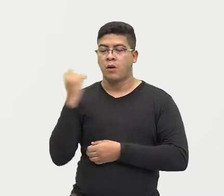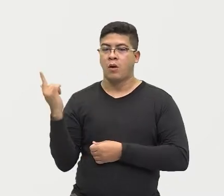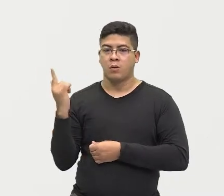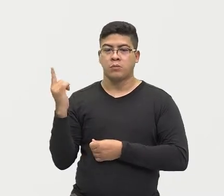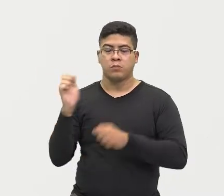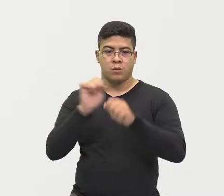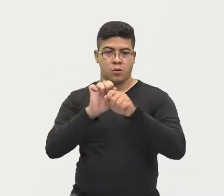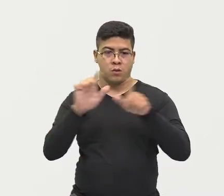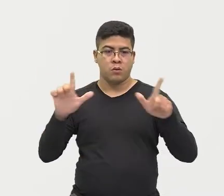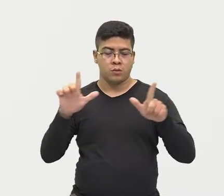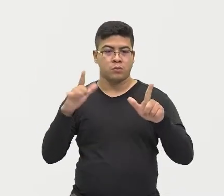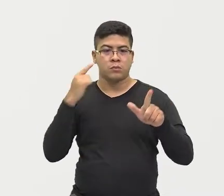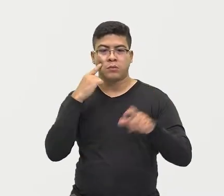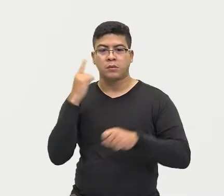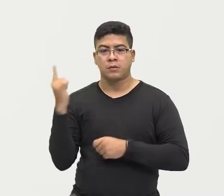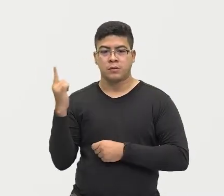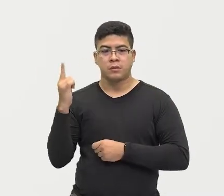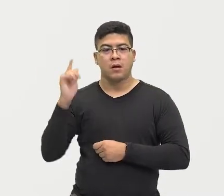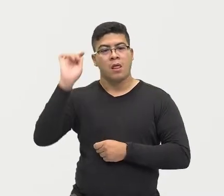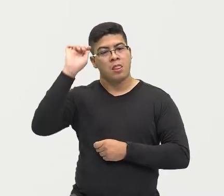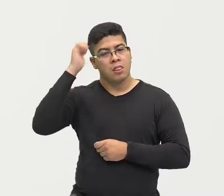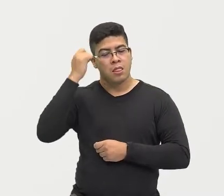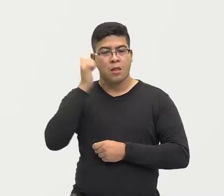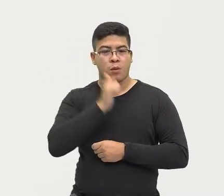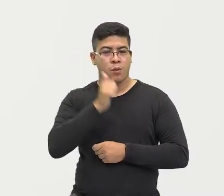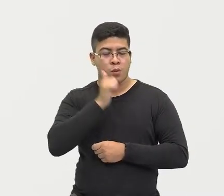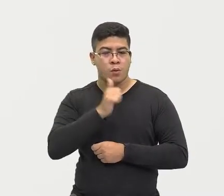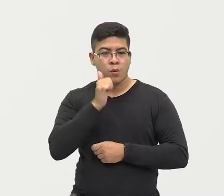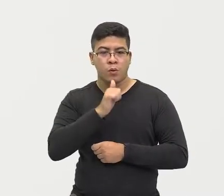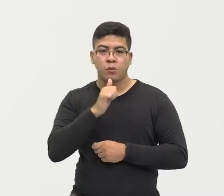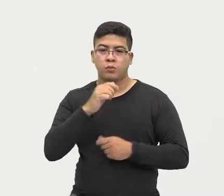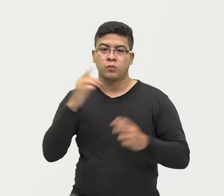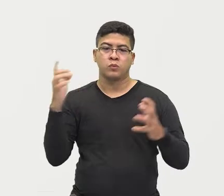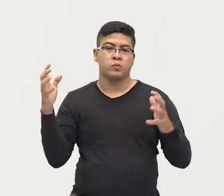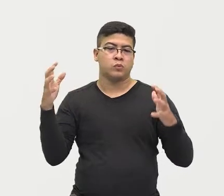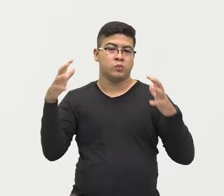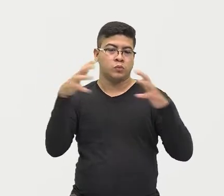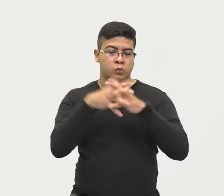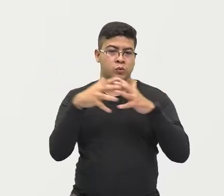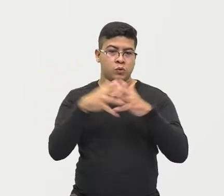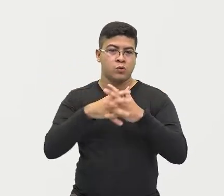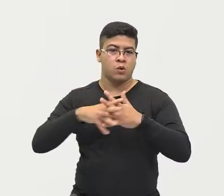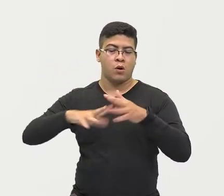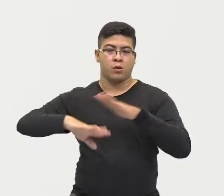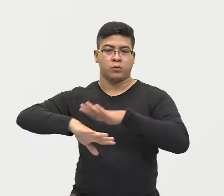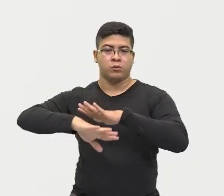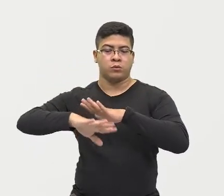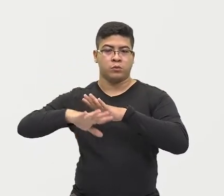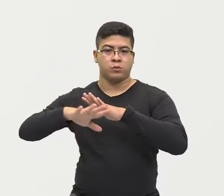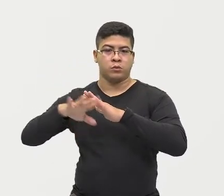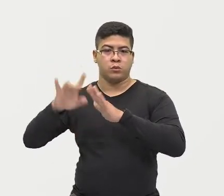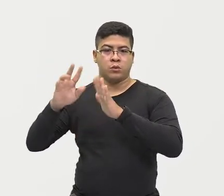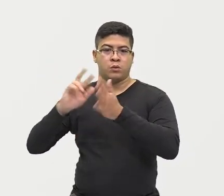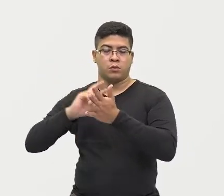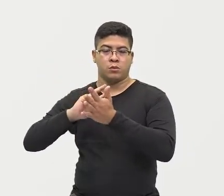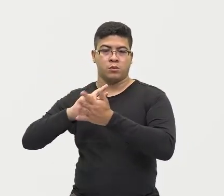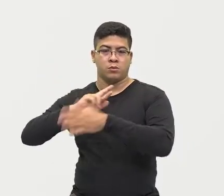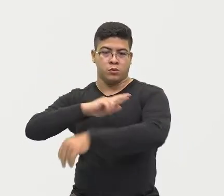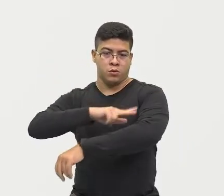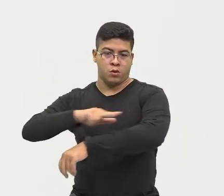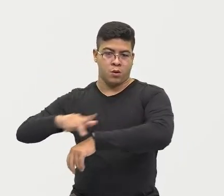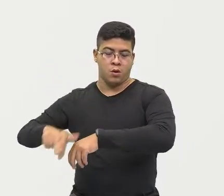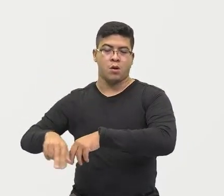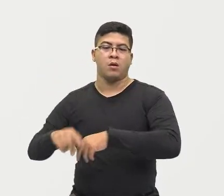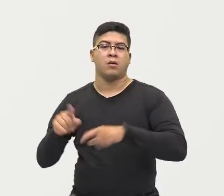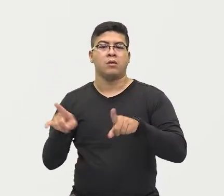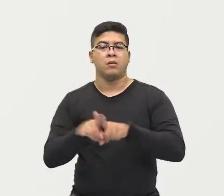capas, olha só, Negrinha, o Choque de Raças e Urupês. Muito bem, vamos falar sobre Urupês, essa obra que nós vamos